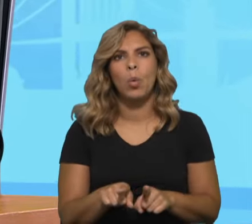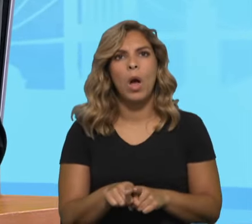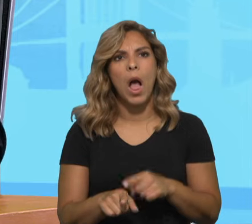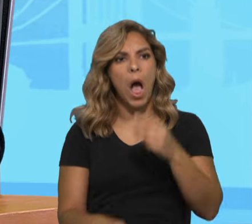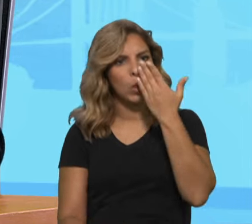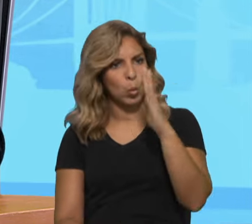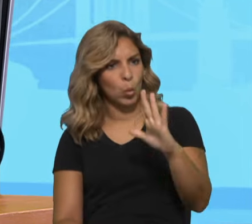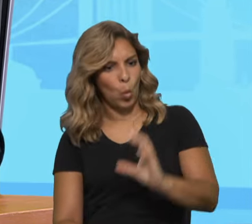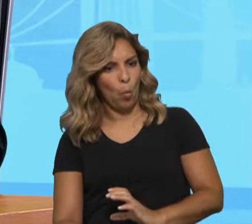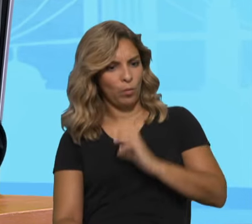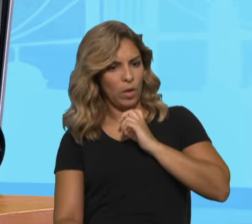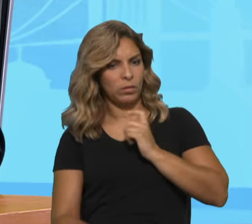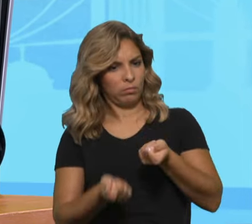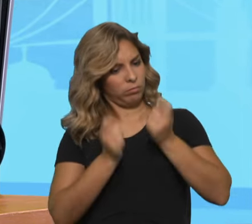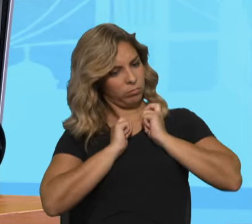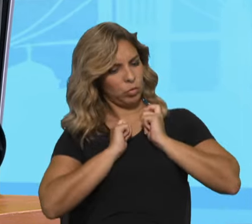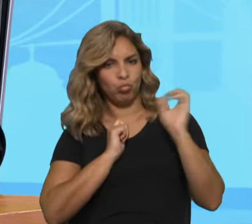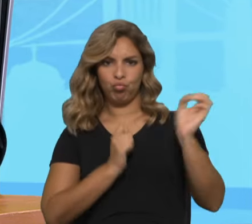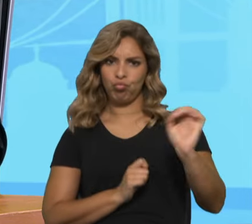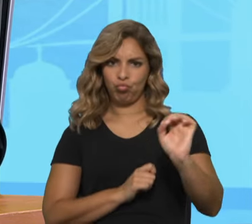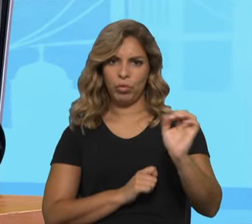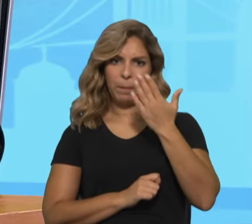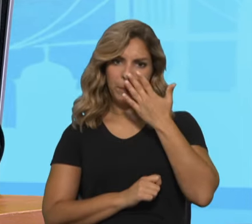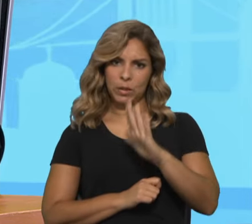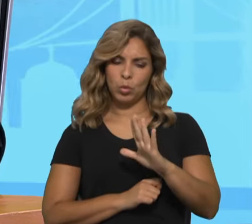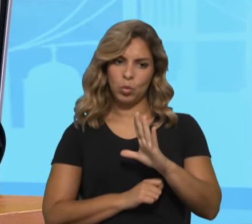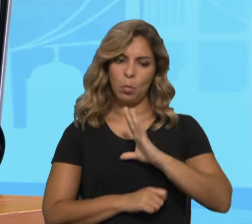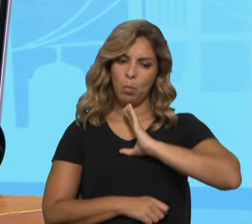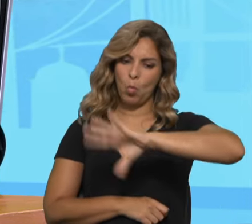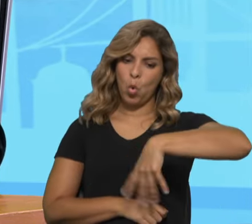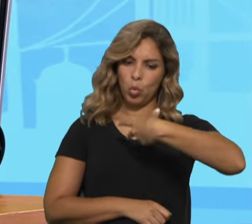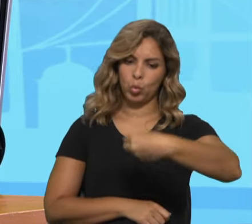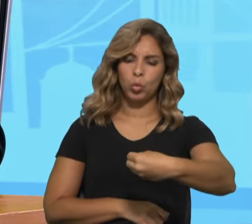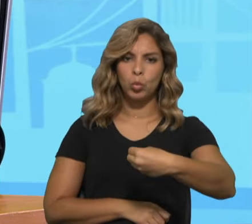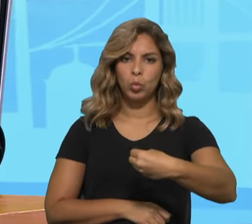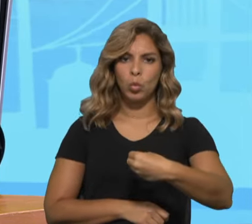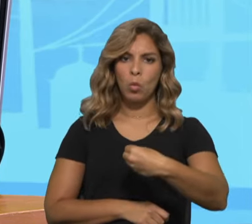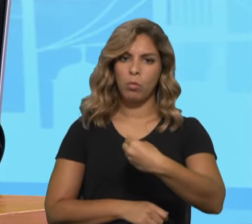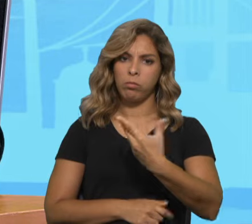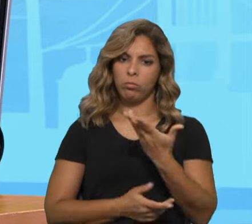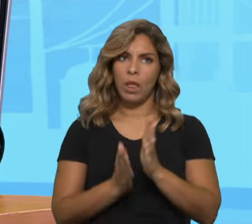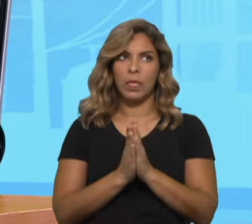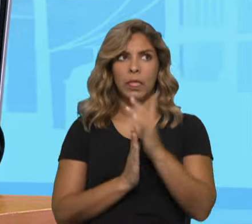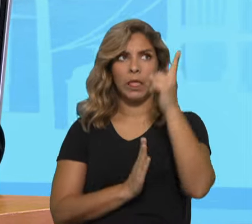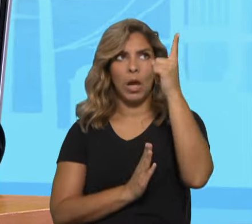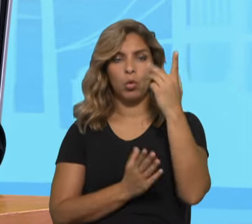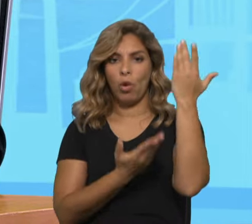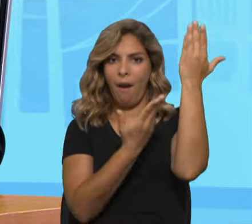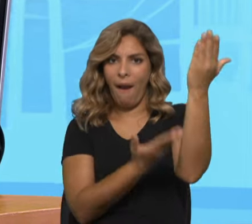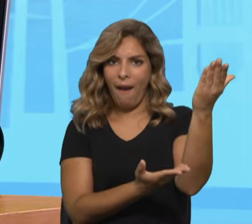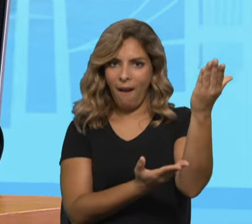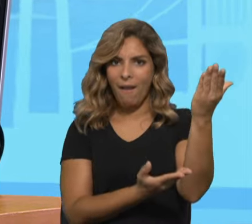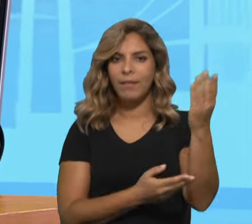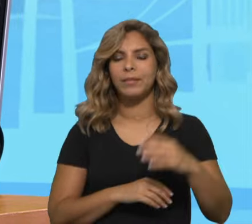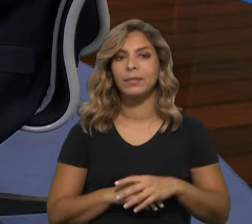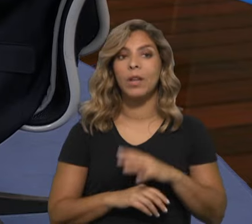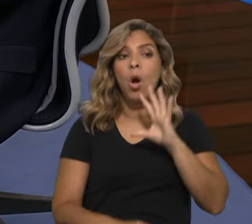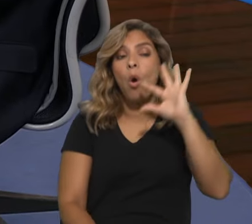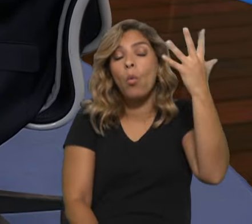de confiança, confiar que o mundo está nas mãos de Deus e que nós estamos nas mãos de Deus e que aconteça